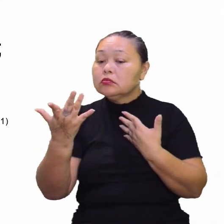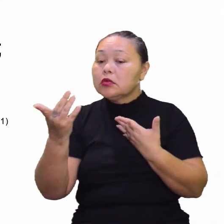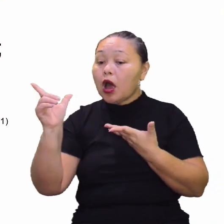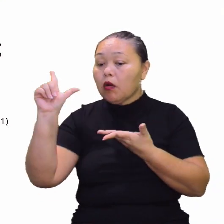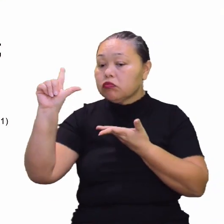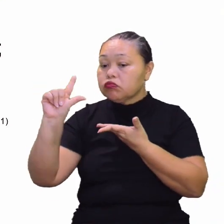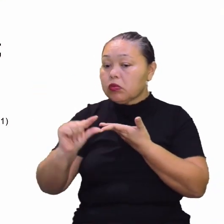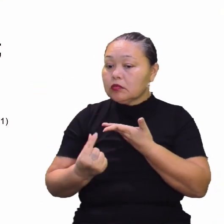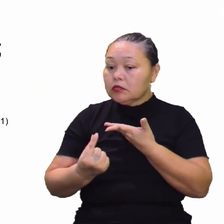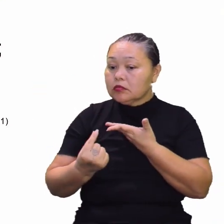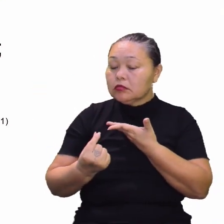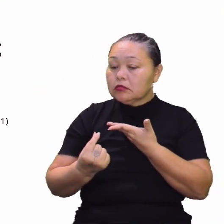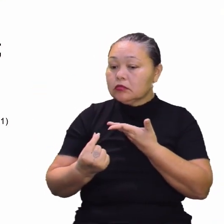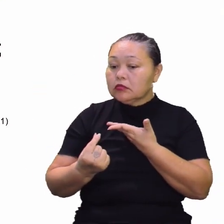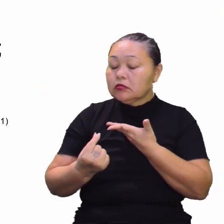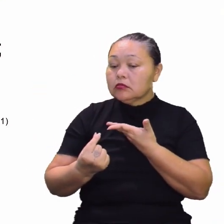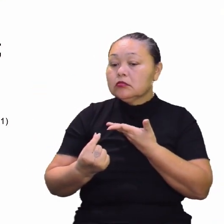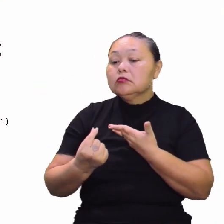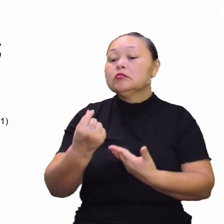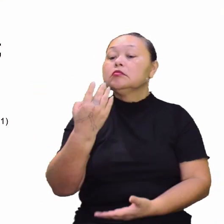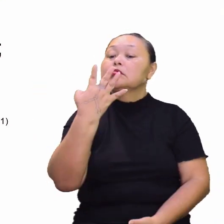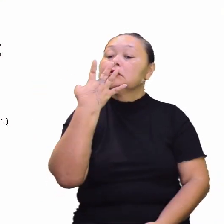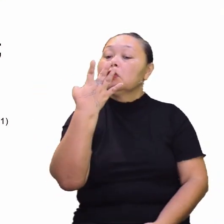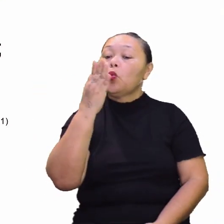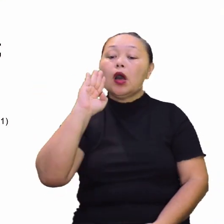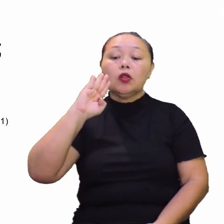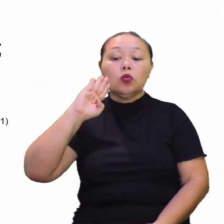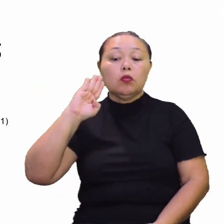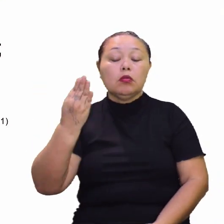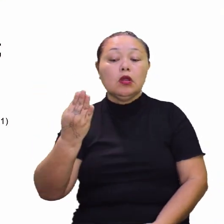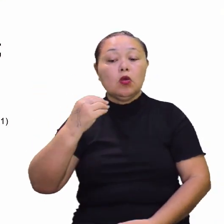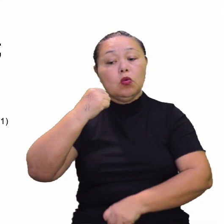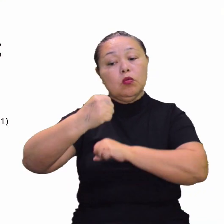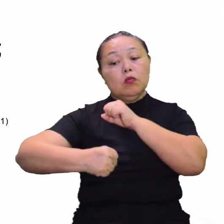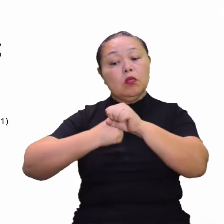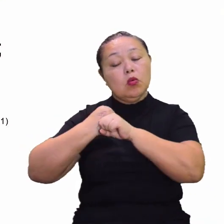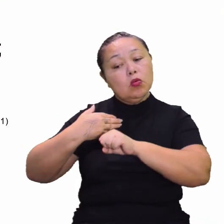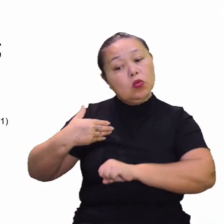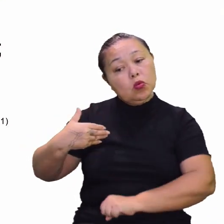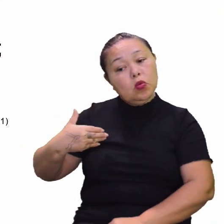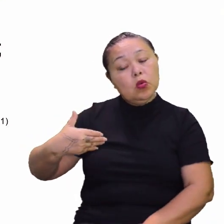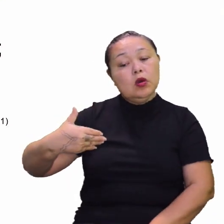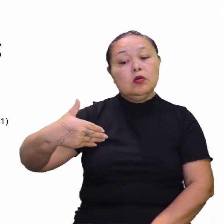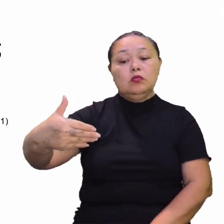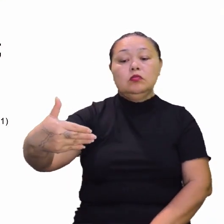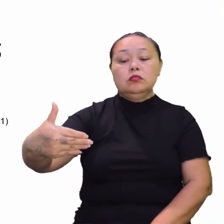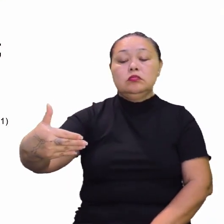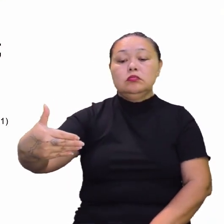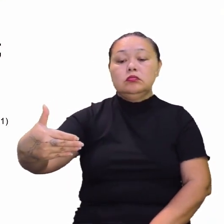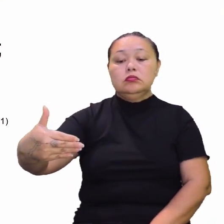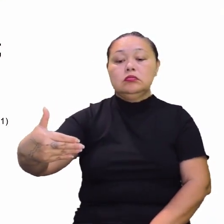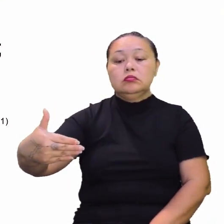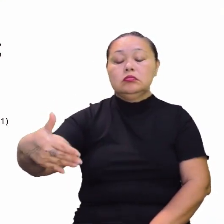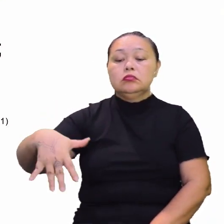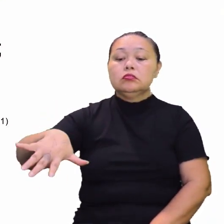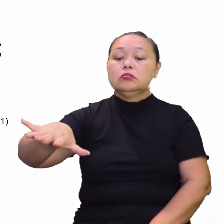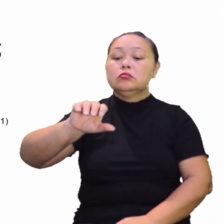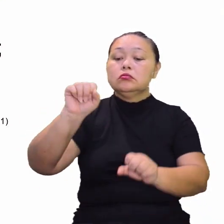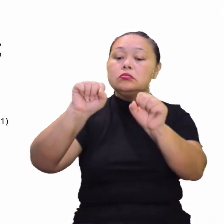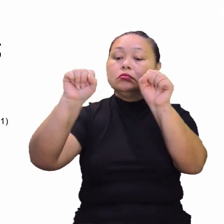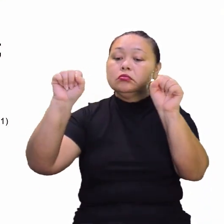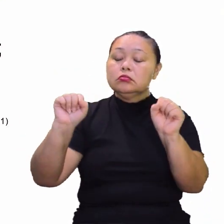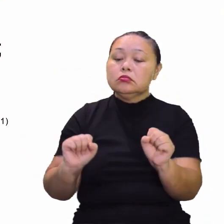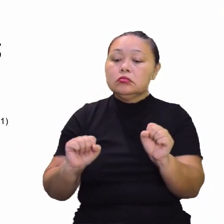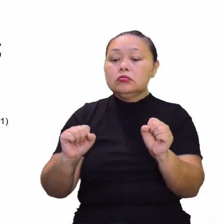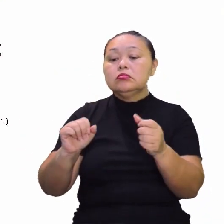traria de economia? 4 bilhões por ano de economia para o sistema